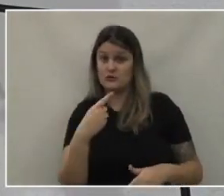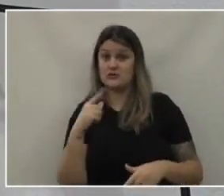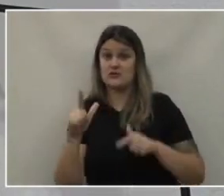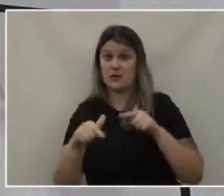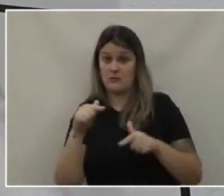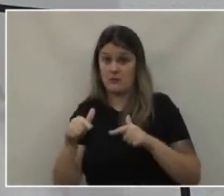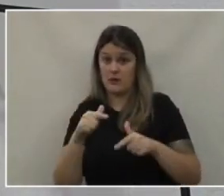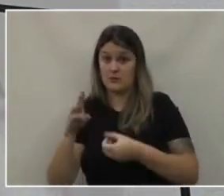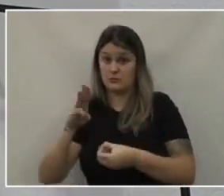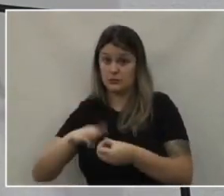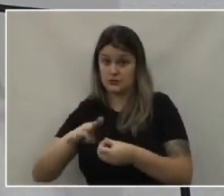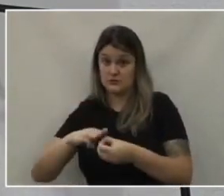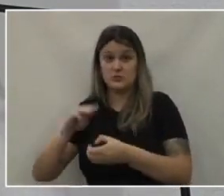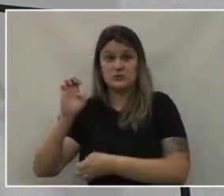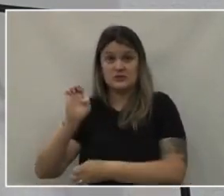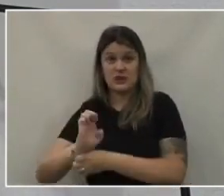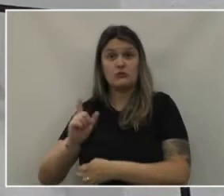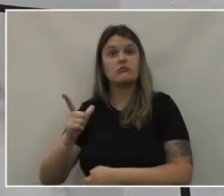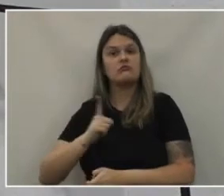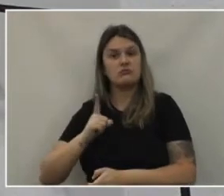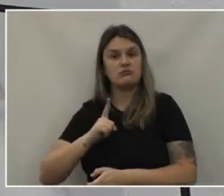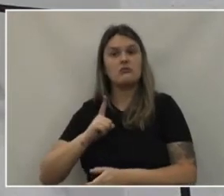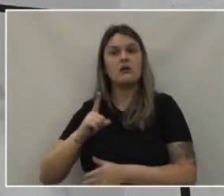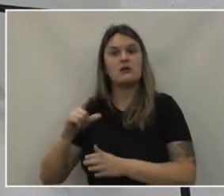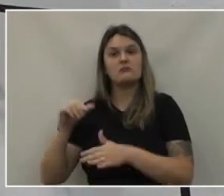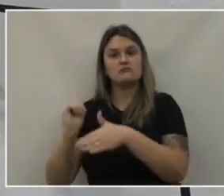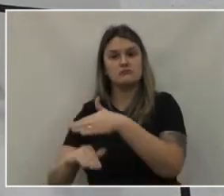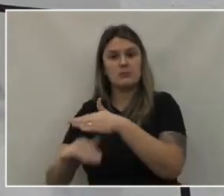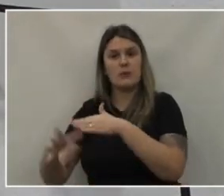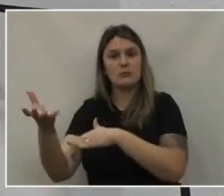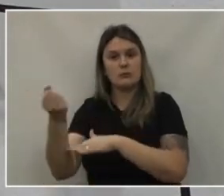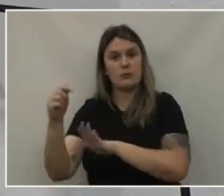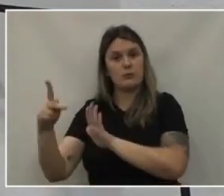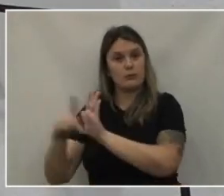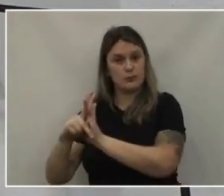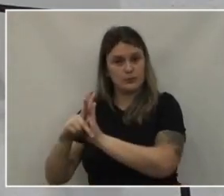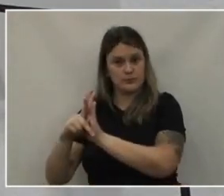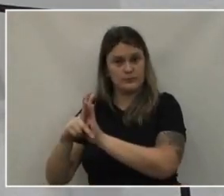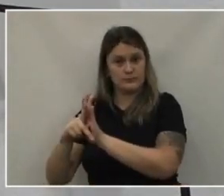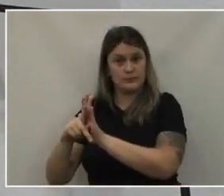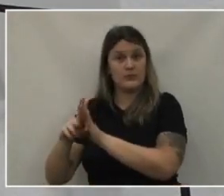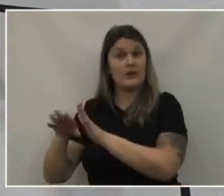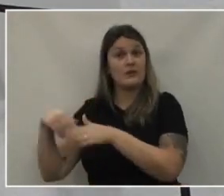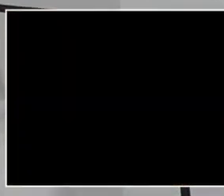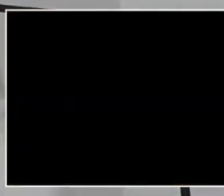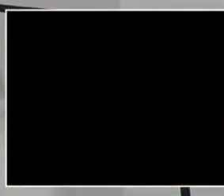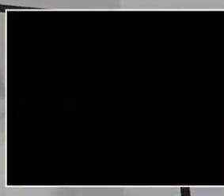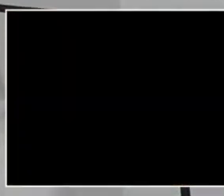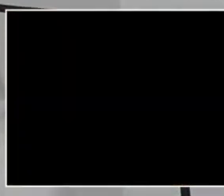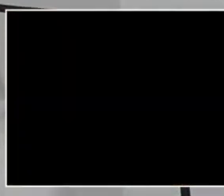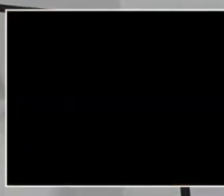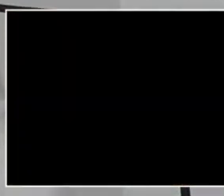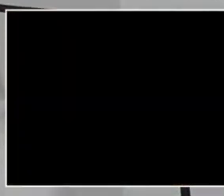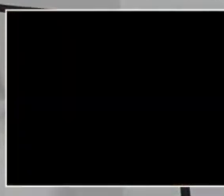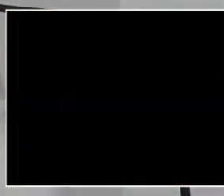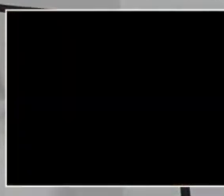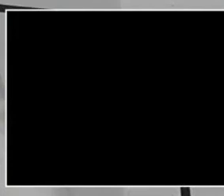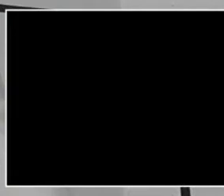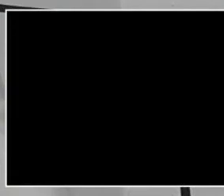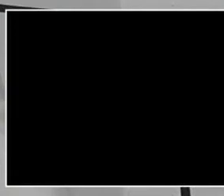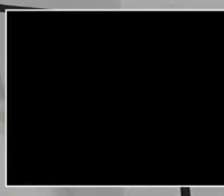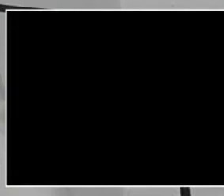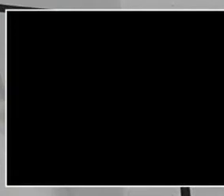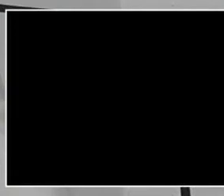municipais e estaduais, temos um fundo de previdência próprio. E, neste momento, estamos sofrendo um